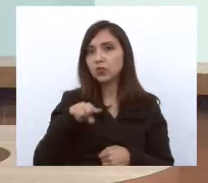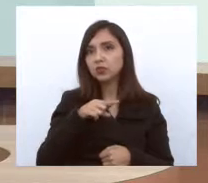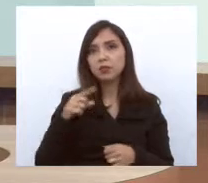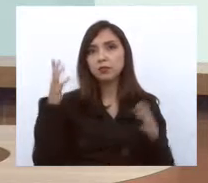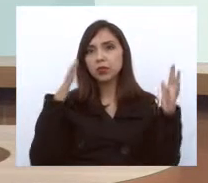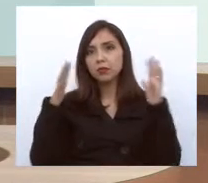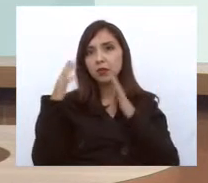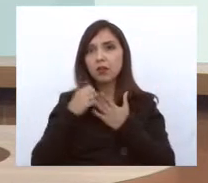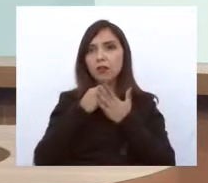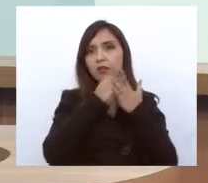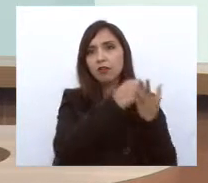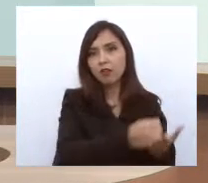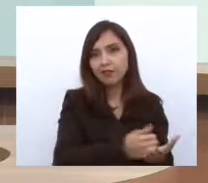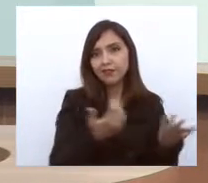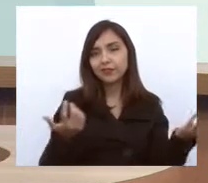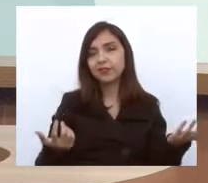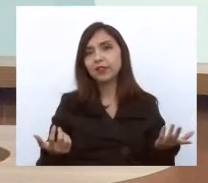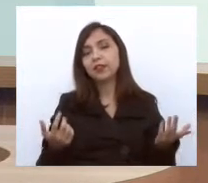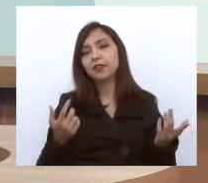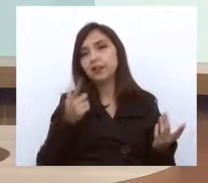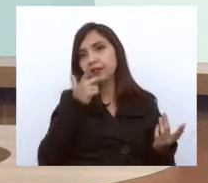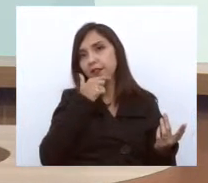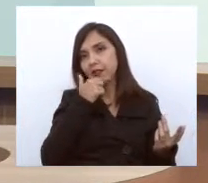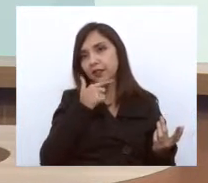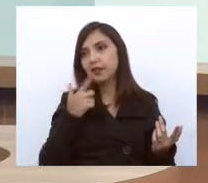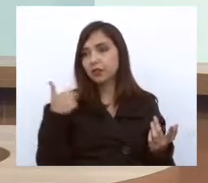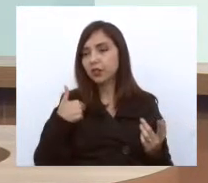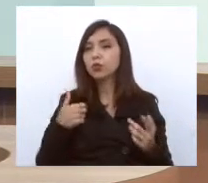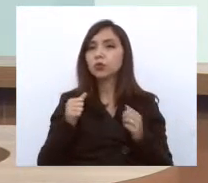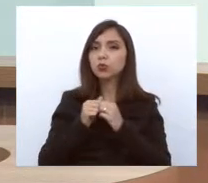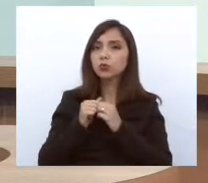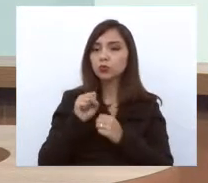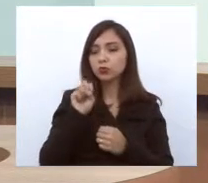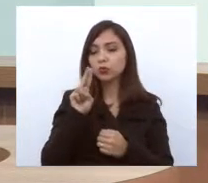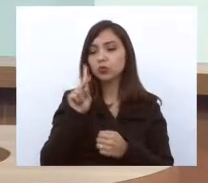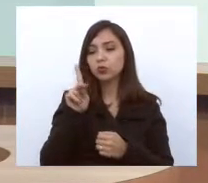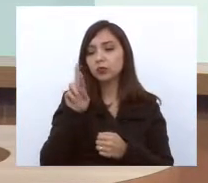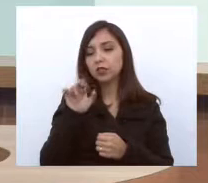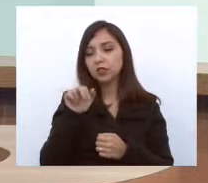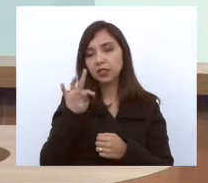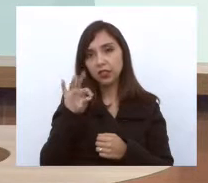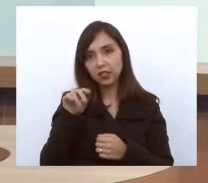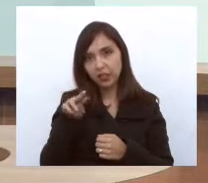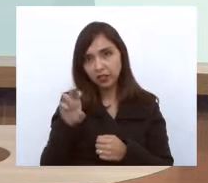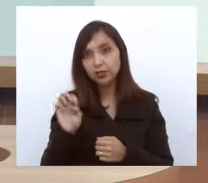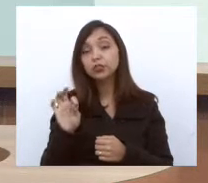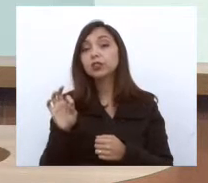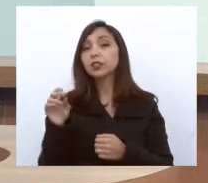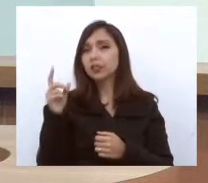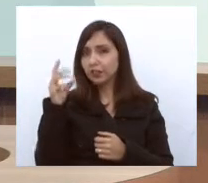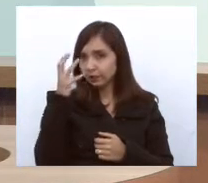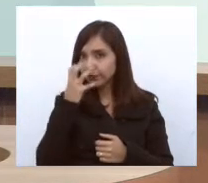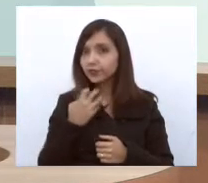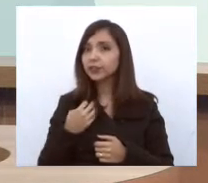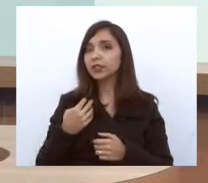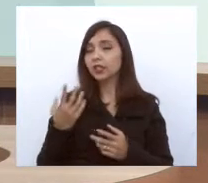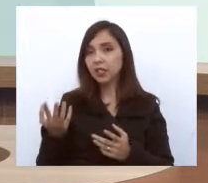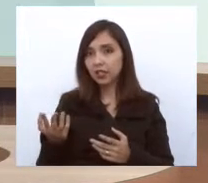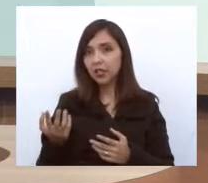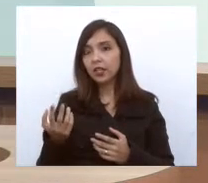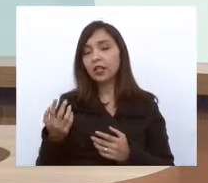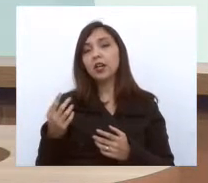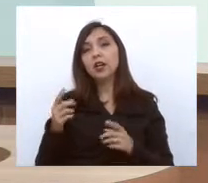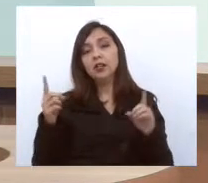caminhões, não temos como levar caminhões de água. Eu estive com o superintendente, ele está com um problema sério. Não temos como levar caminhões para